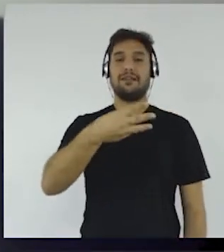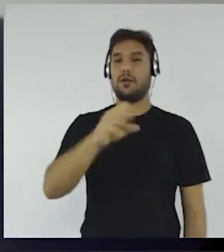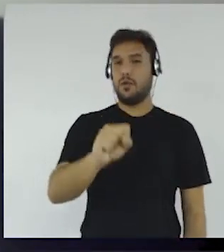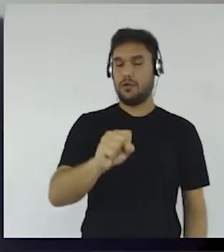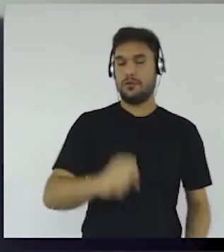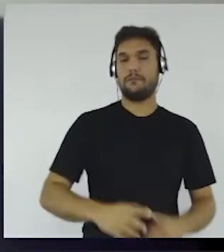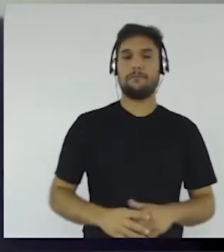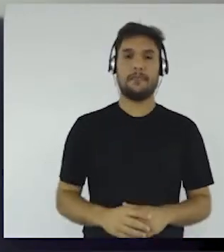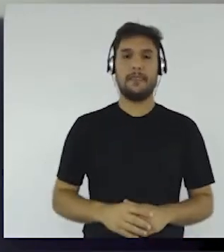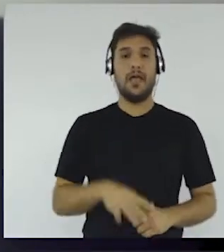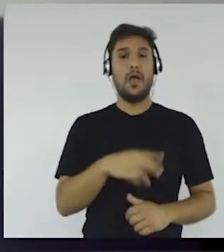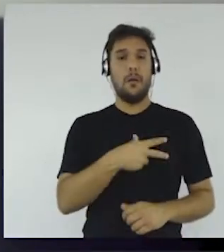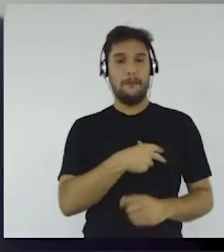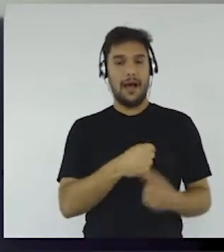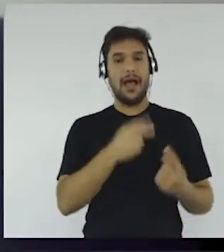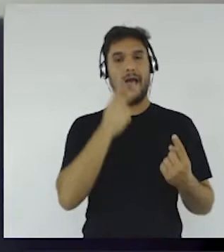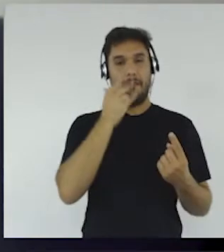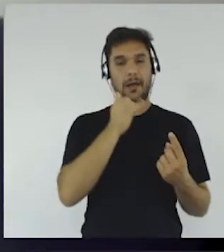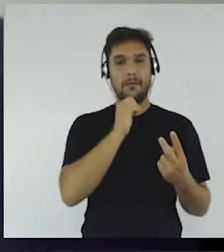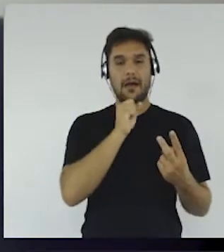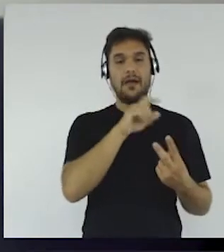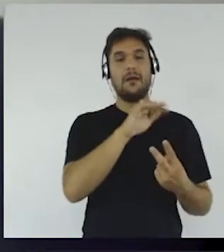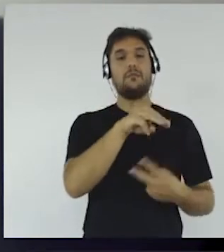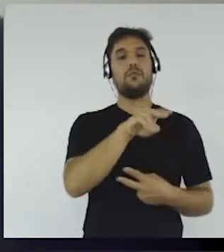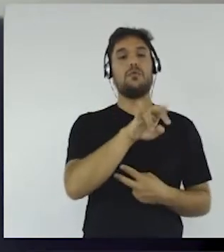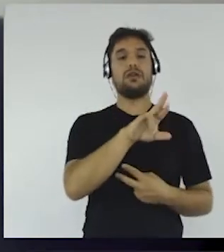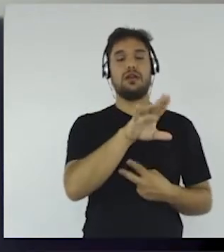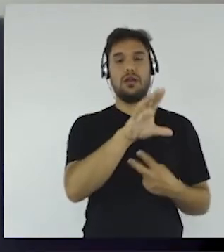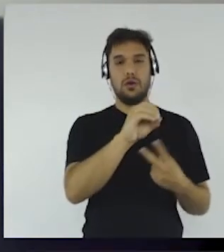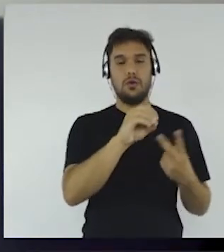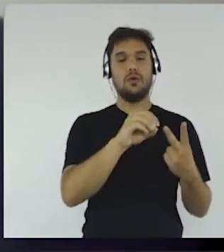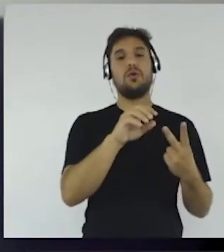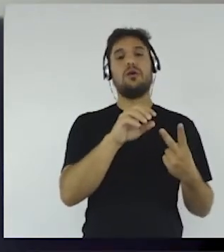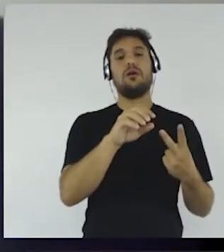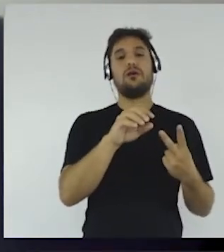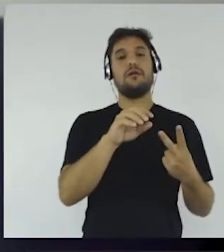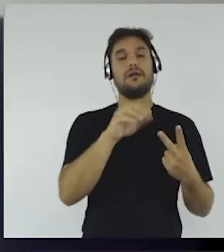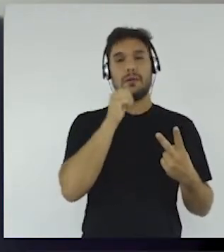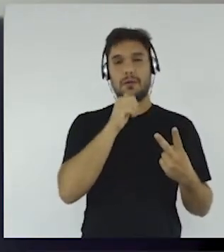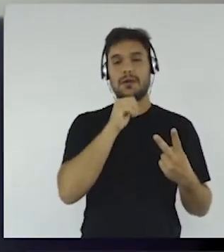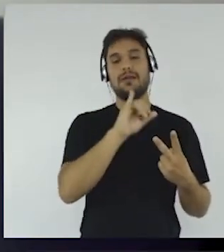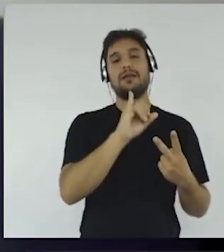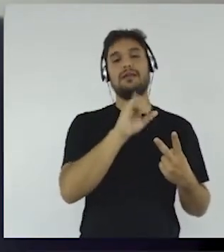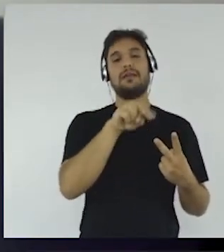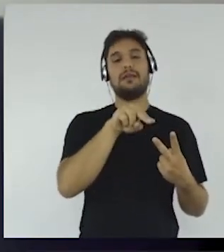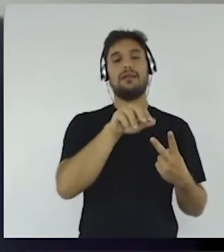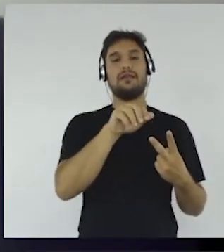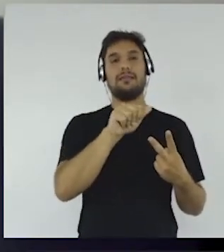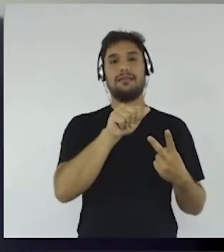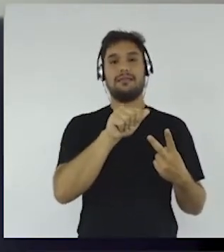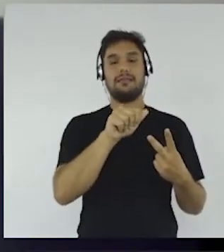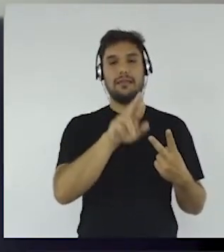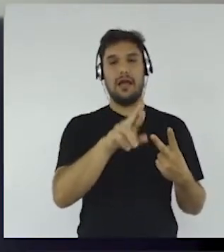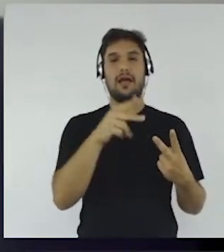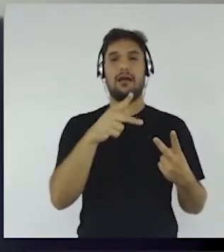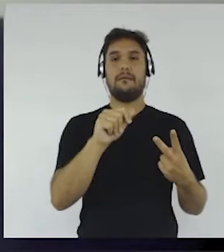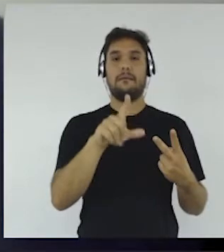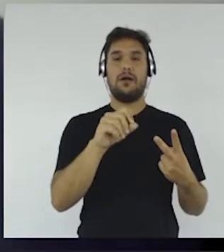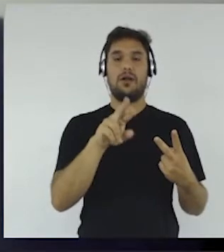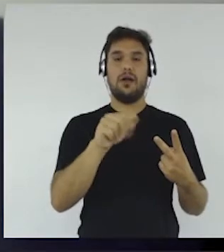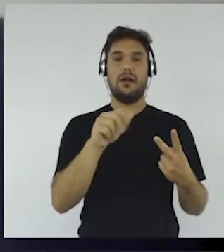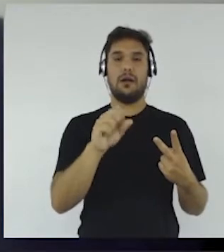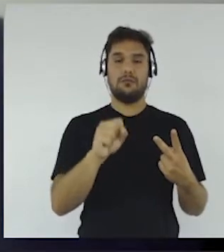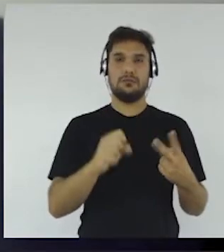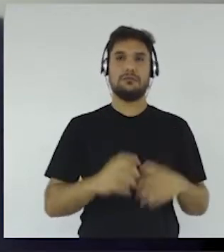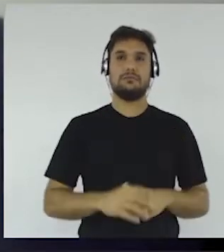1938, filho do senhor Murilo Portela Capanema de Souza e da senhora Iná de Paula Ramos